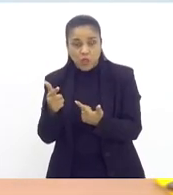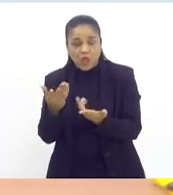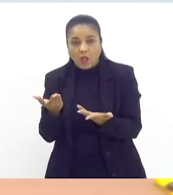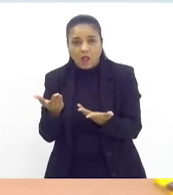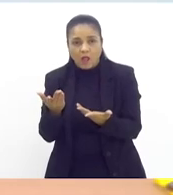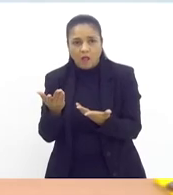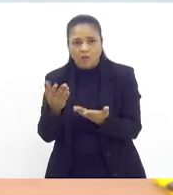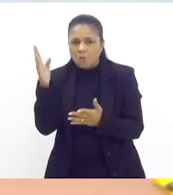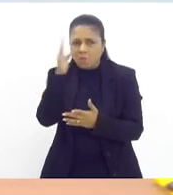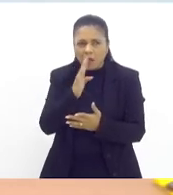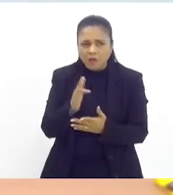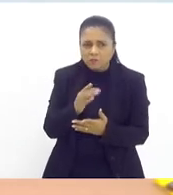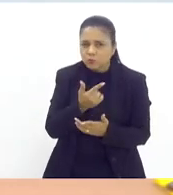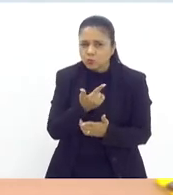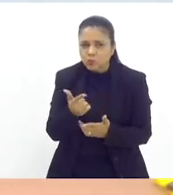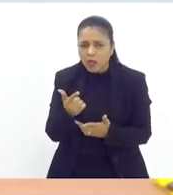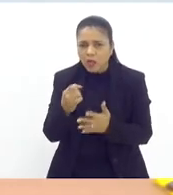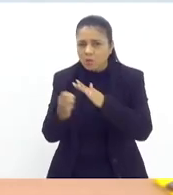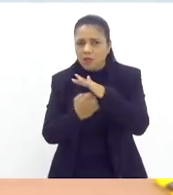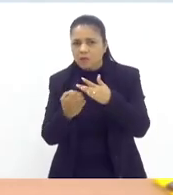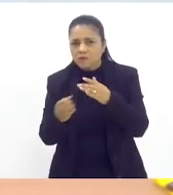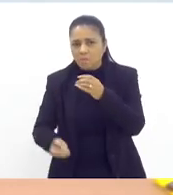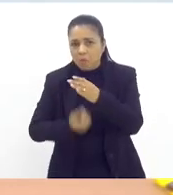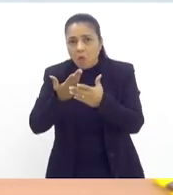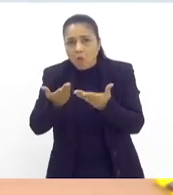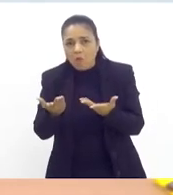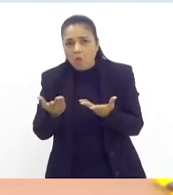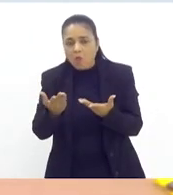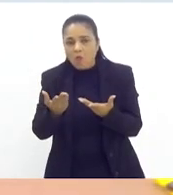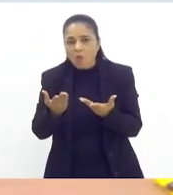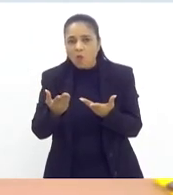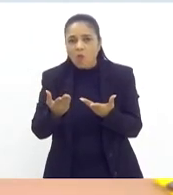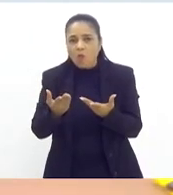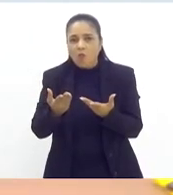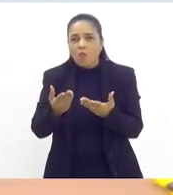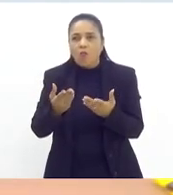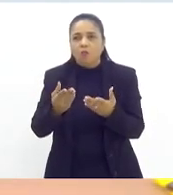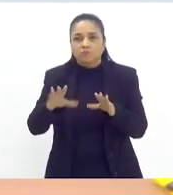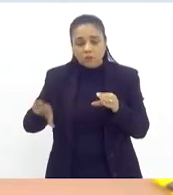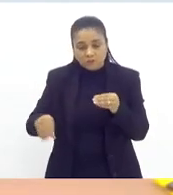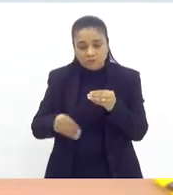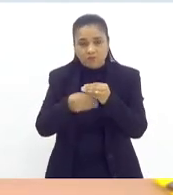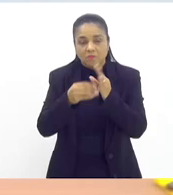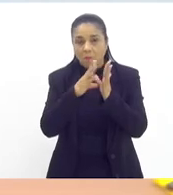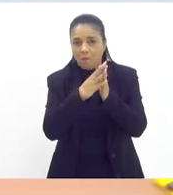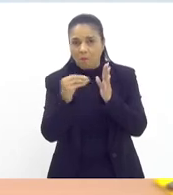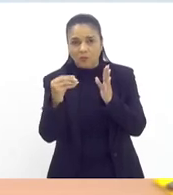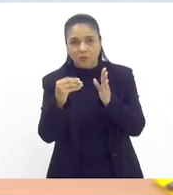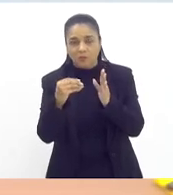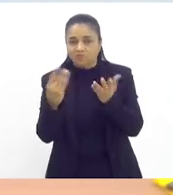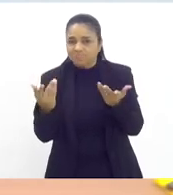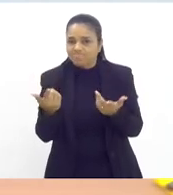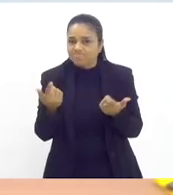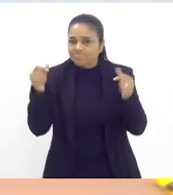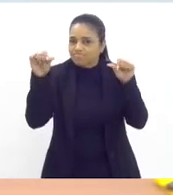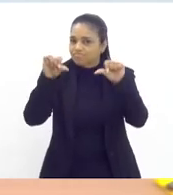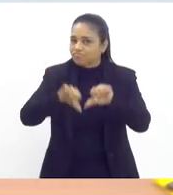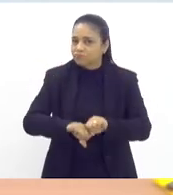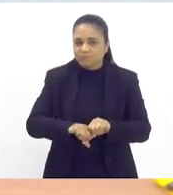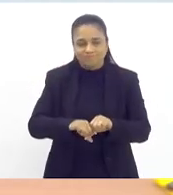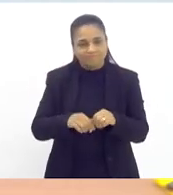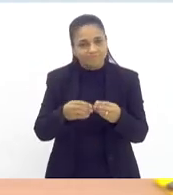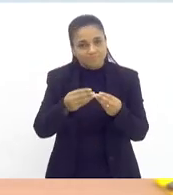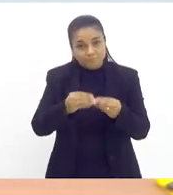coisa errada aí, tem algum problema aqui. No agregado, esse modelo nosso atual não está funcionando. Não